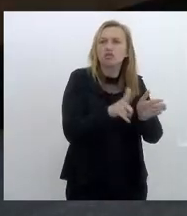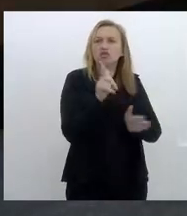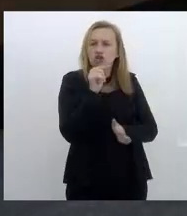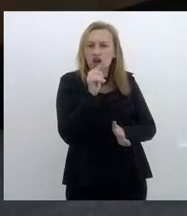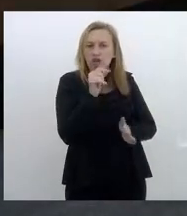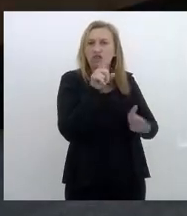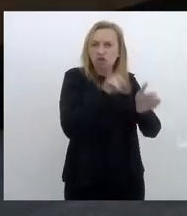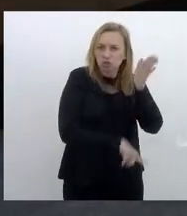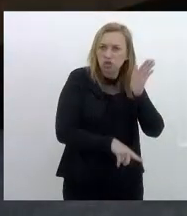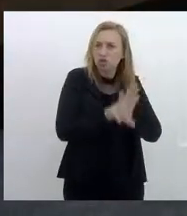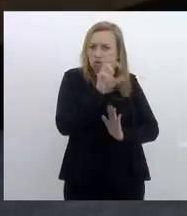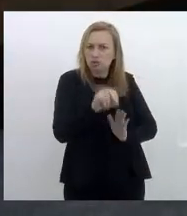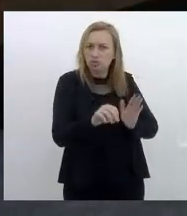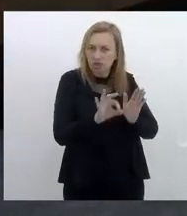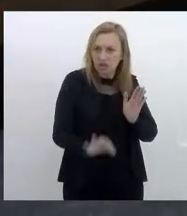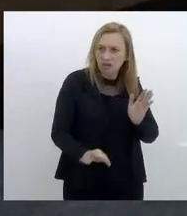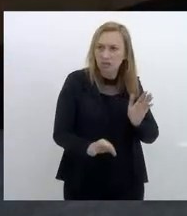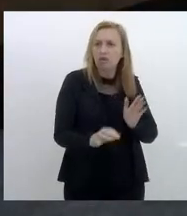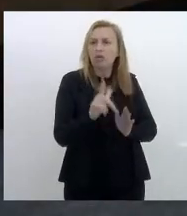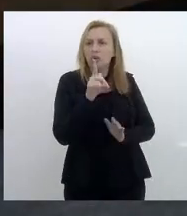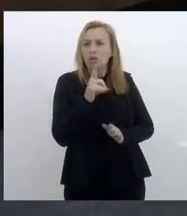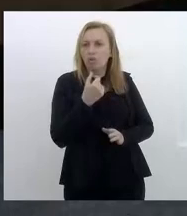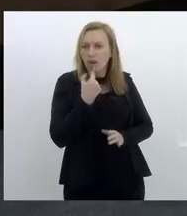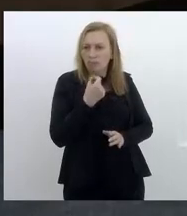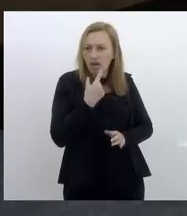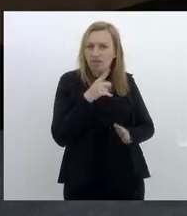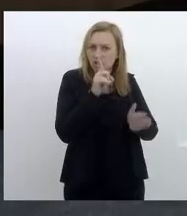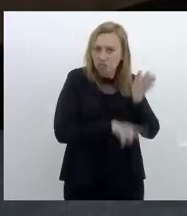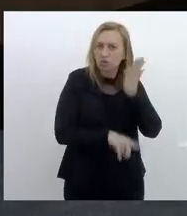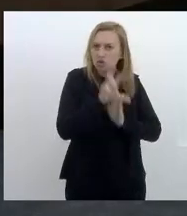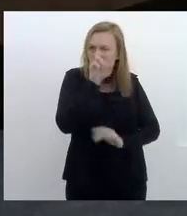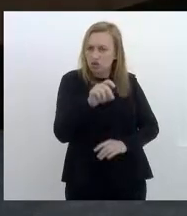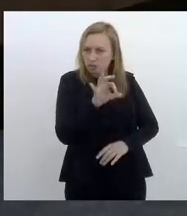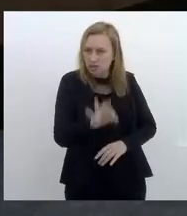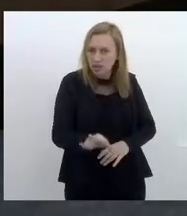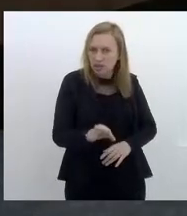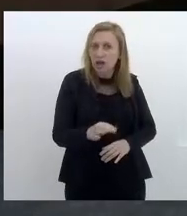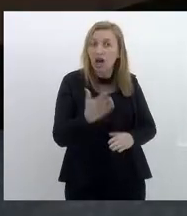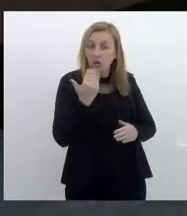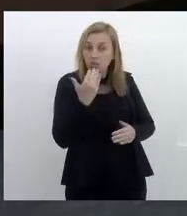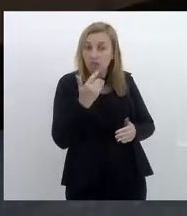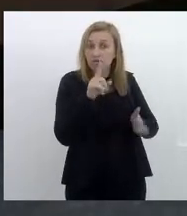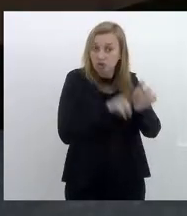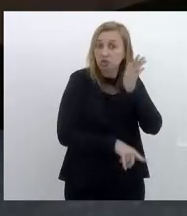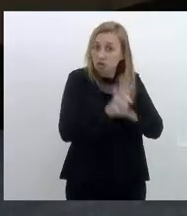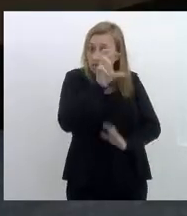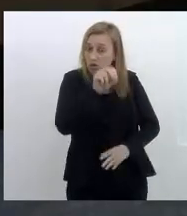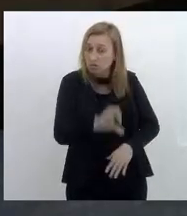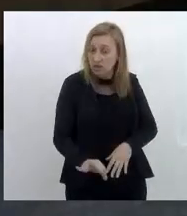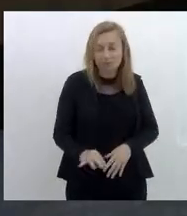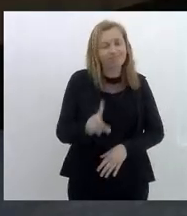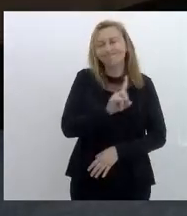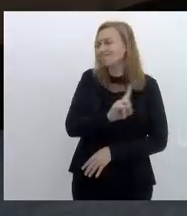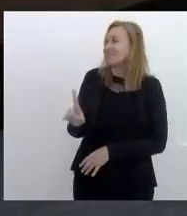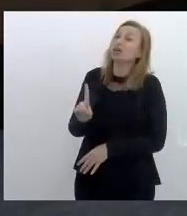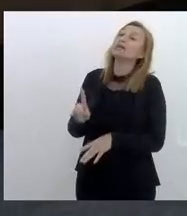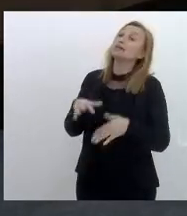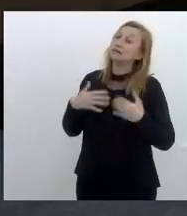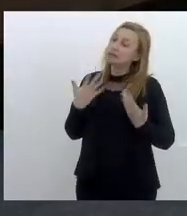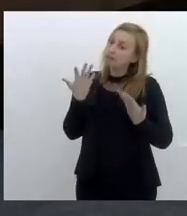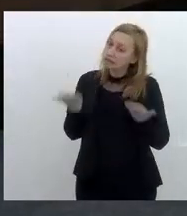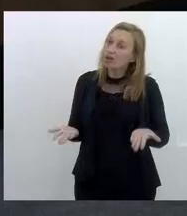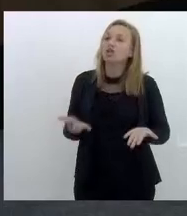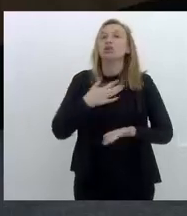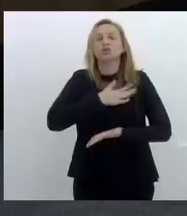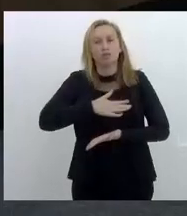cento remédio vai diminuir cinquenta por cento a alimentação 2050 por cento Claro que não estão gente gostaria